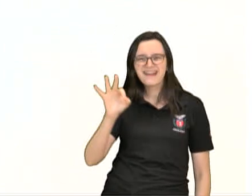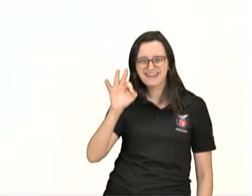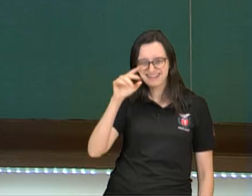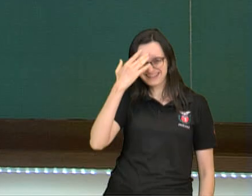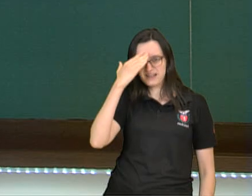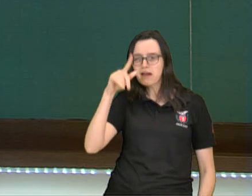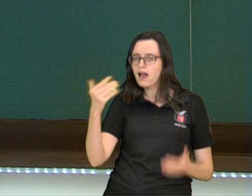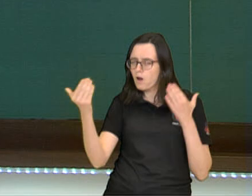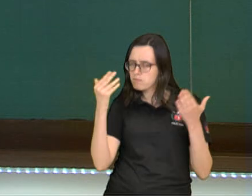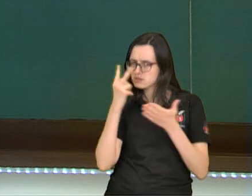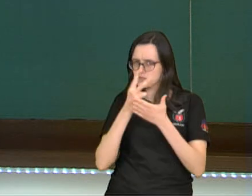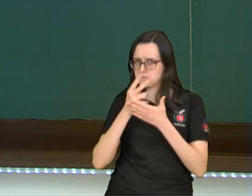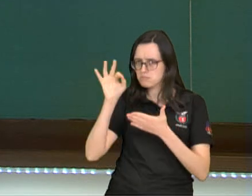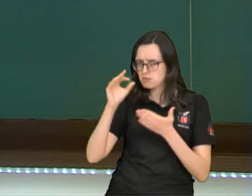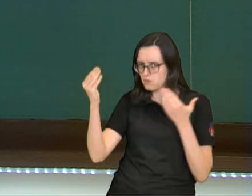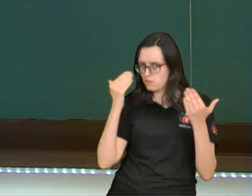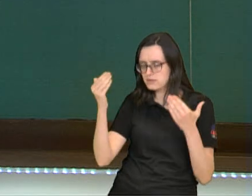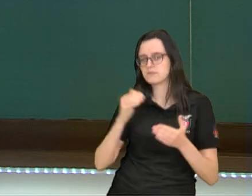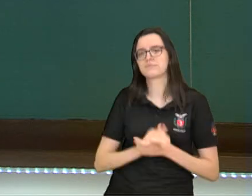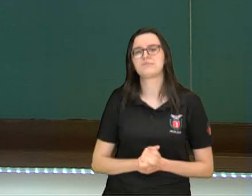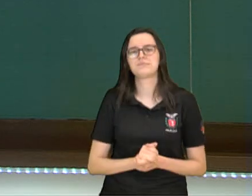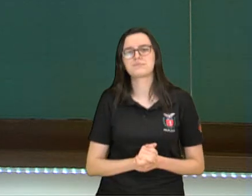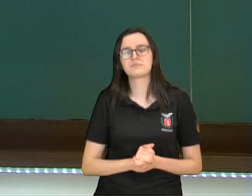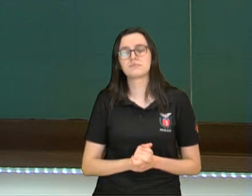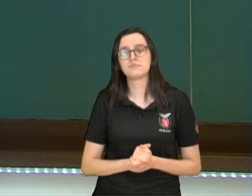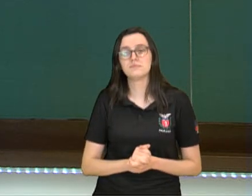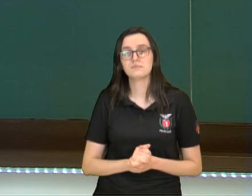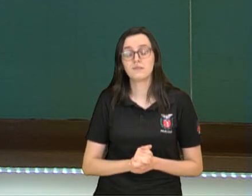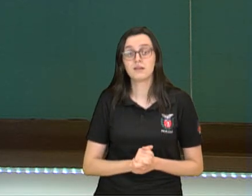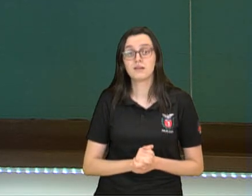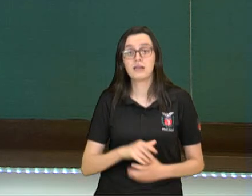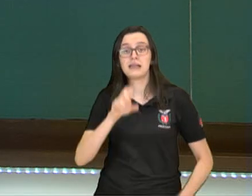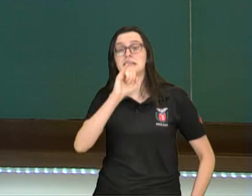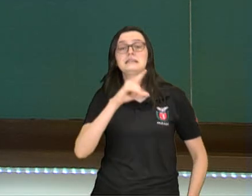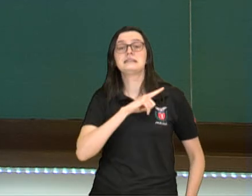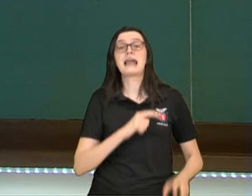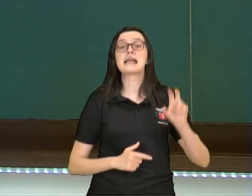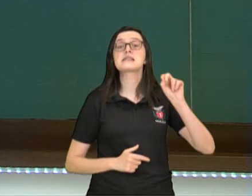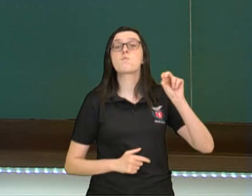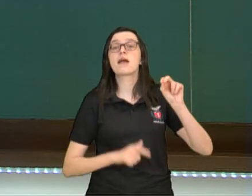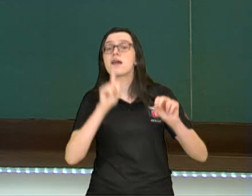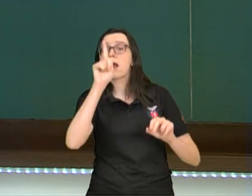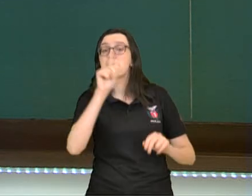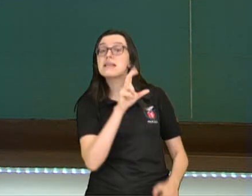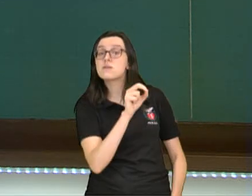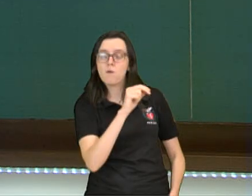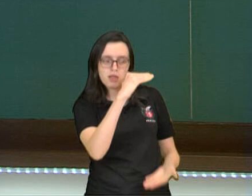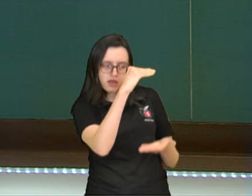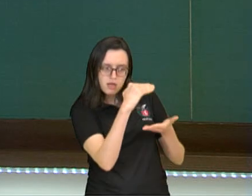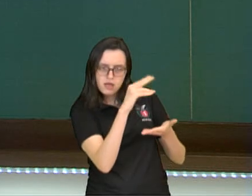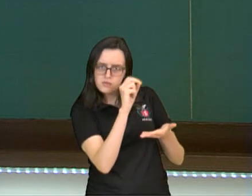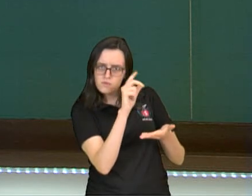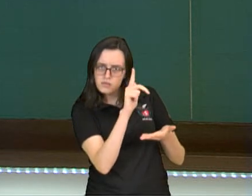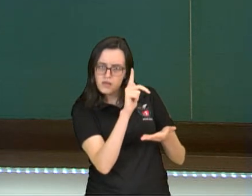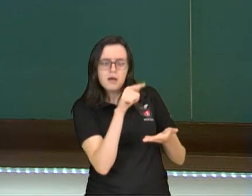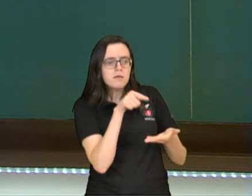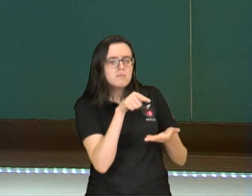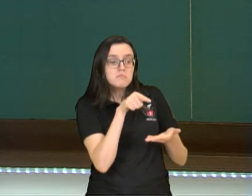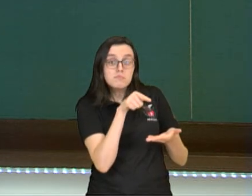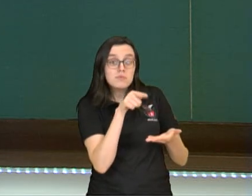uma comparação, certo? Então, em uma porção de 50 gramas, qual será a quantidade